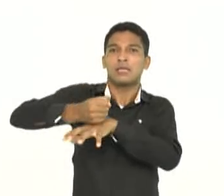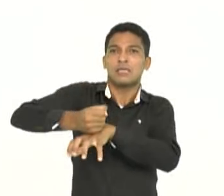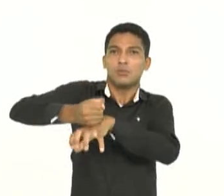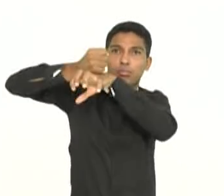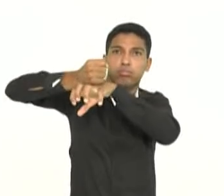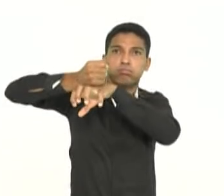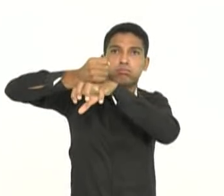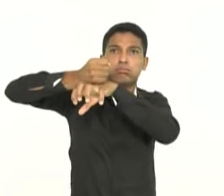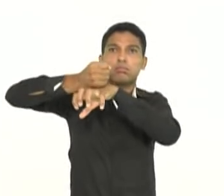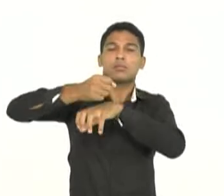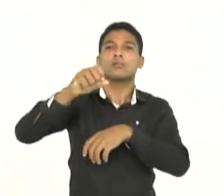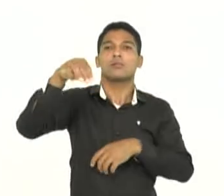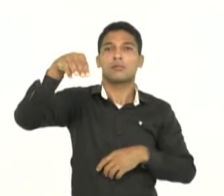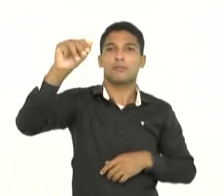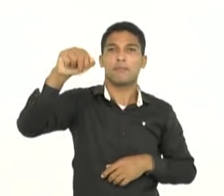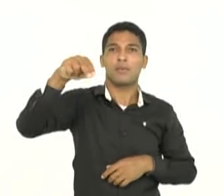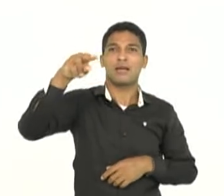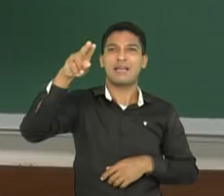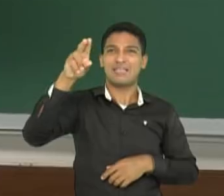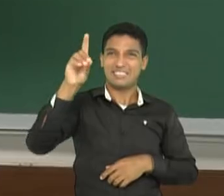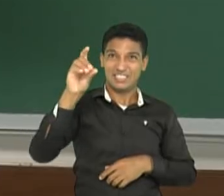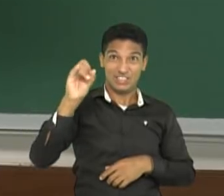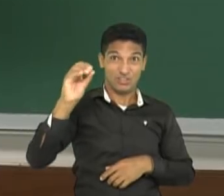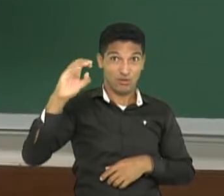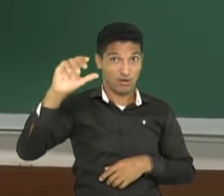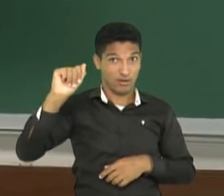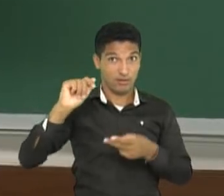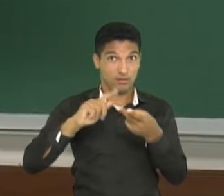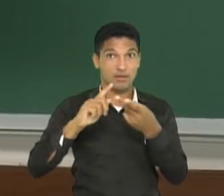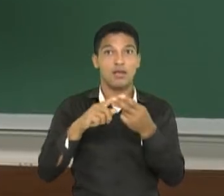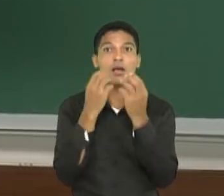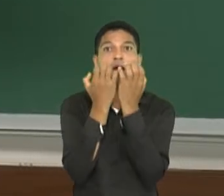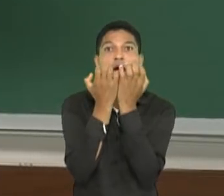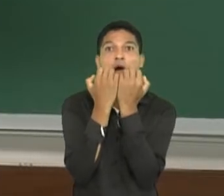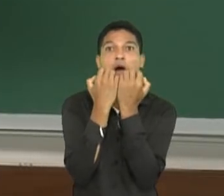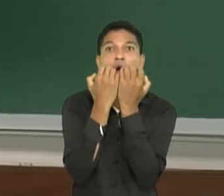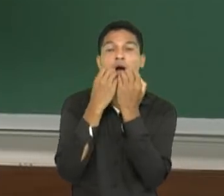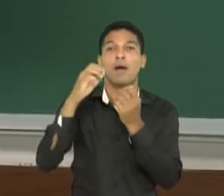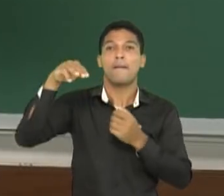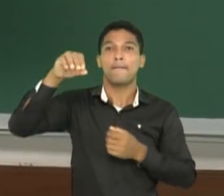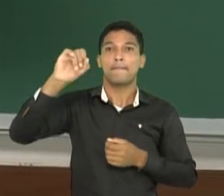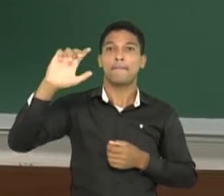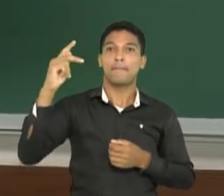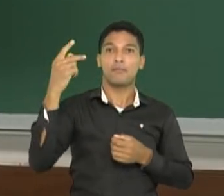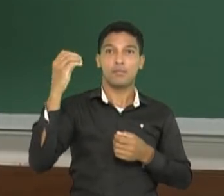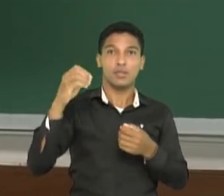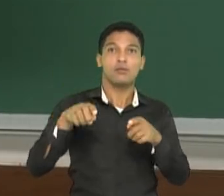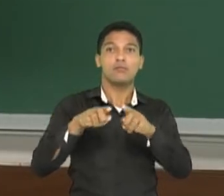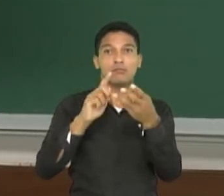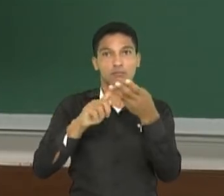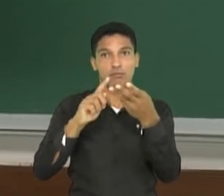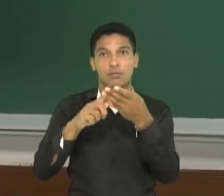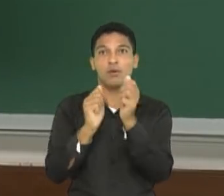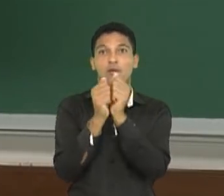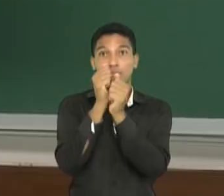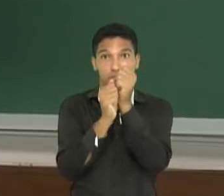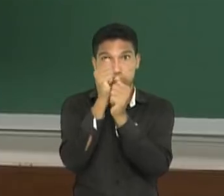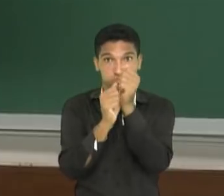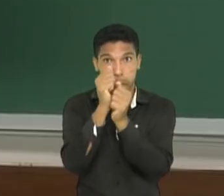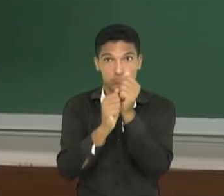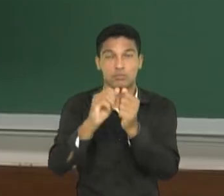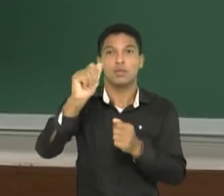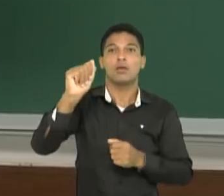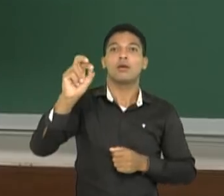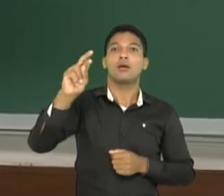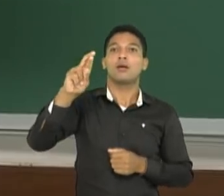o arroz. Então, são esses itens que são chamados de tradicionais, que são produzidos na região. E também os